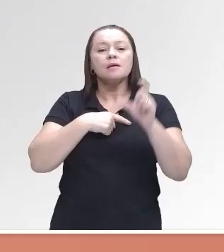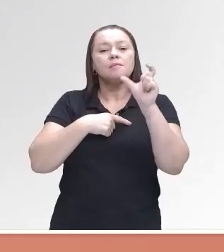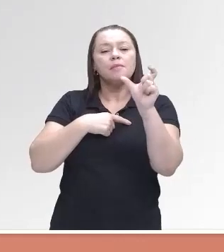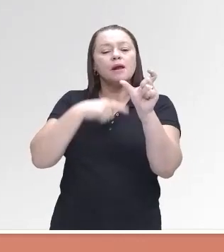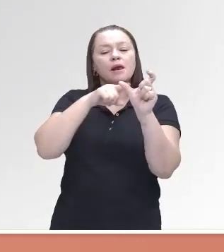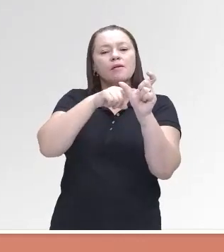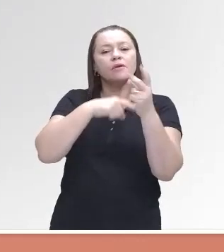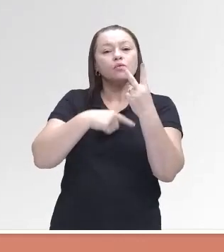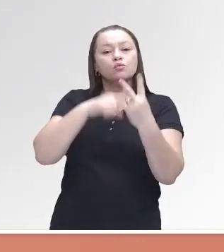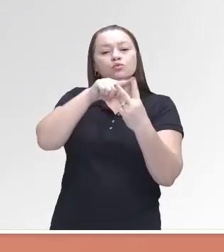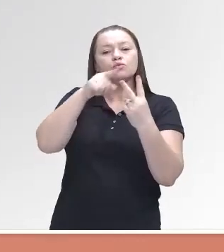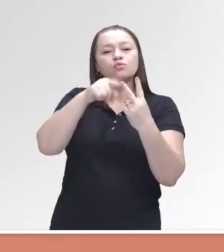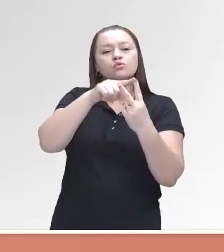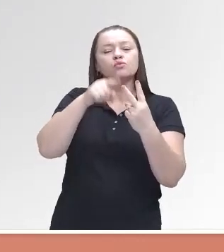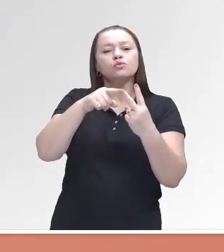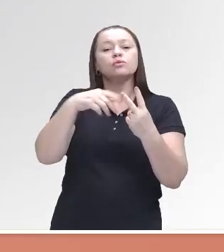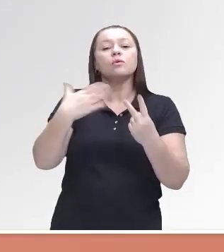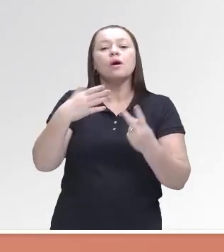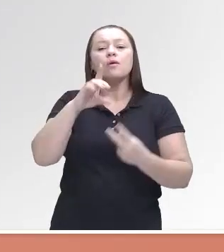sílabas?